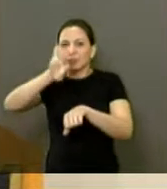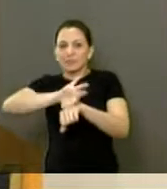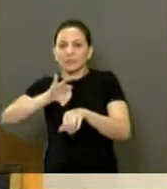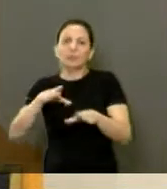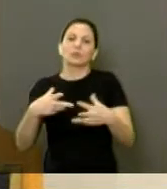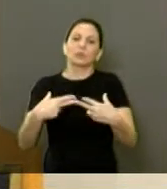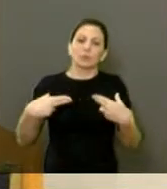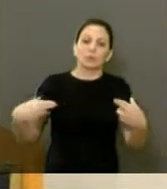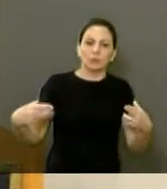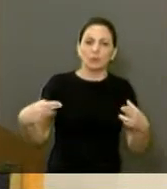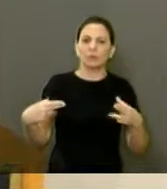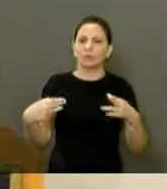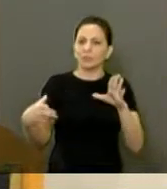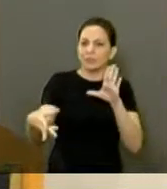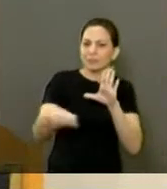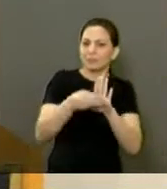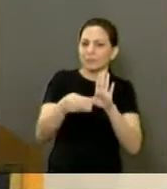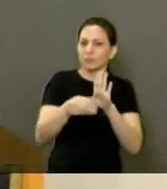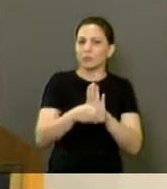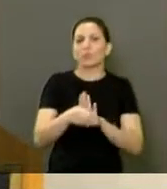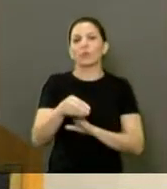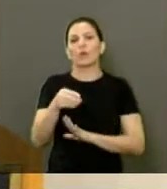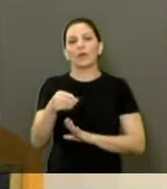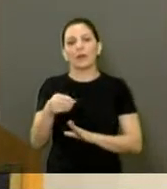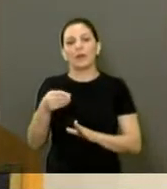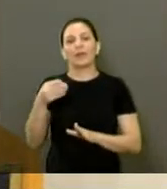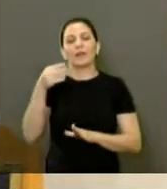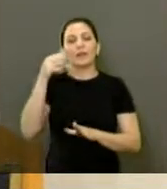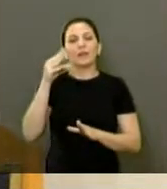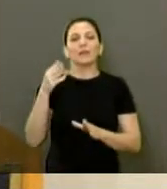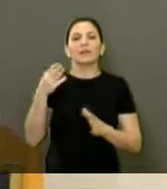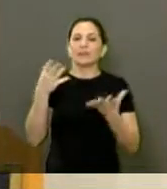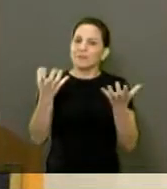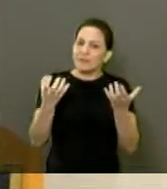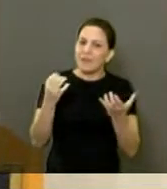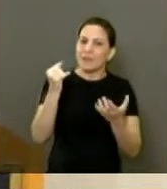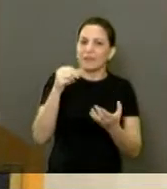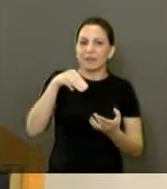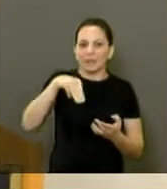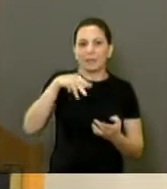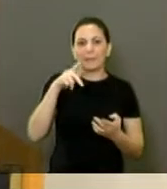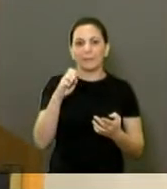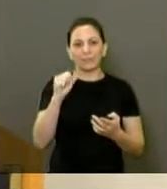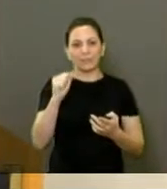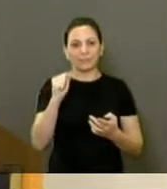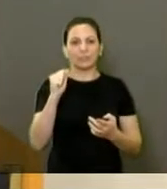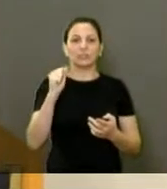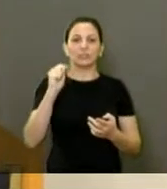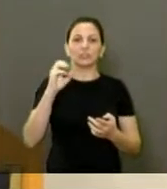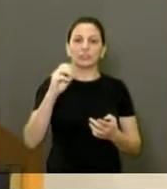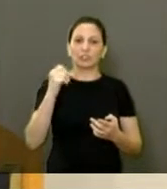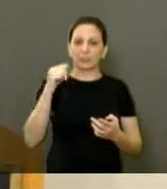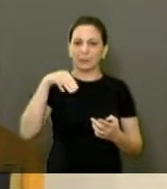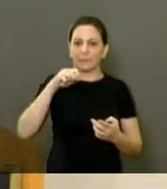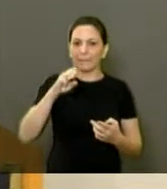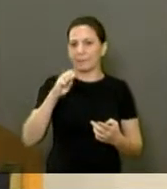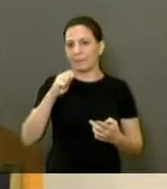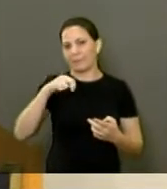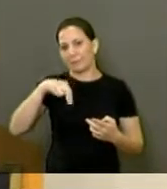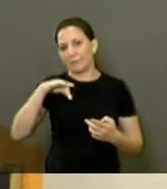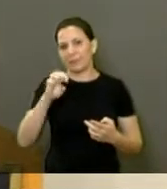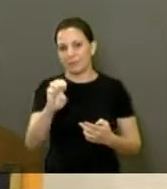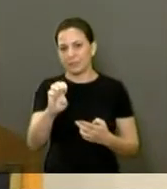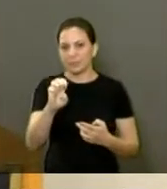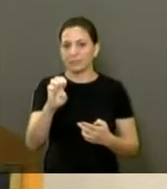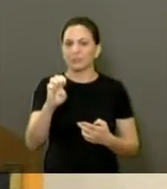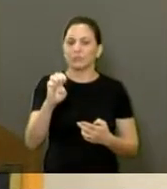maioria, a questão do impeachment ainda. Colocou a questão do fora Dilma, que, se nós resgatarmos a nossa